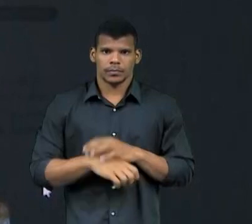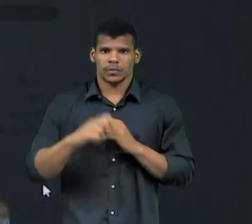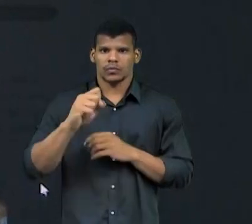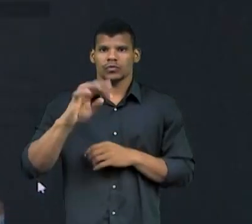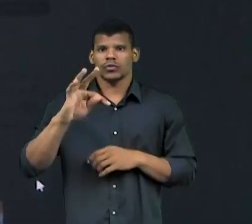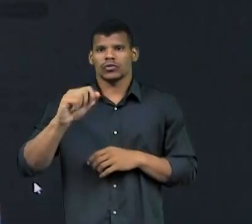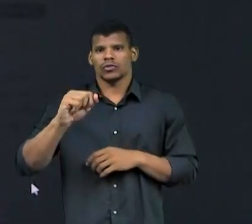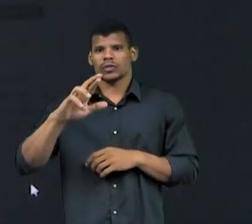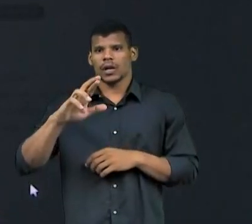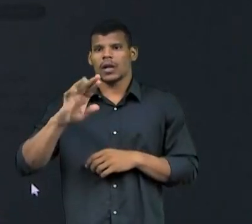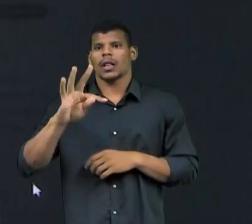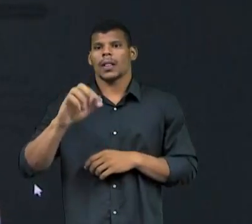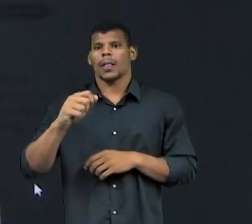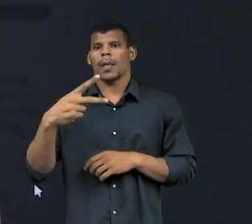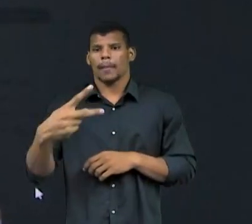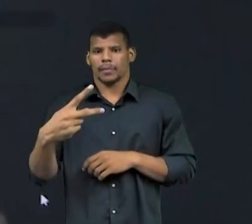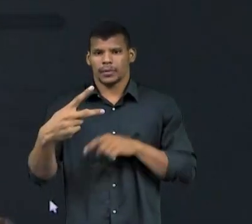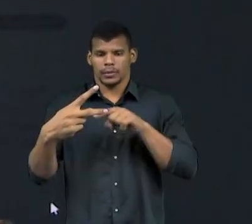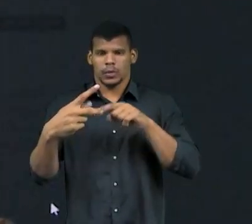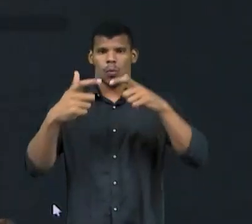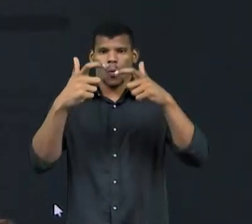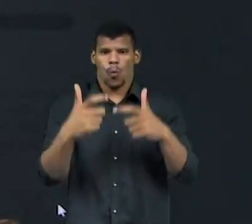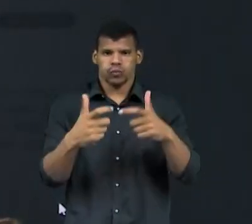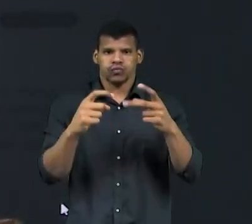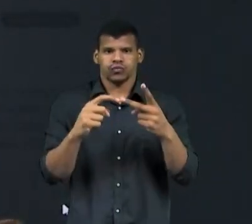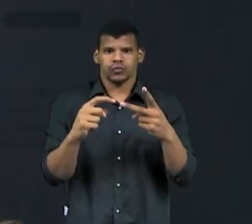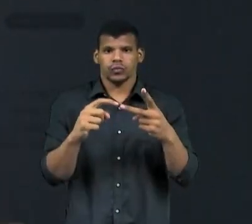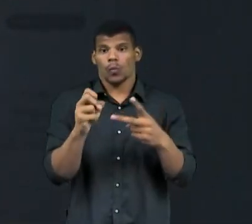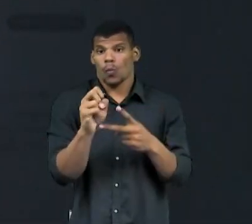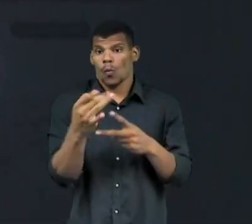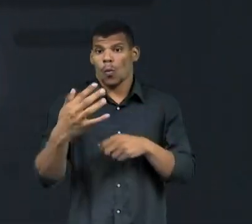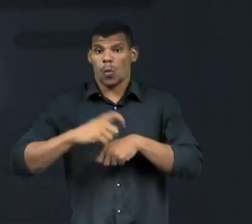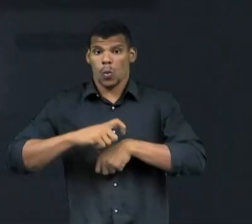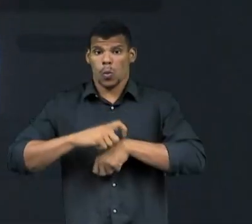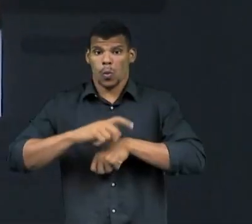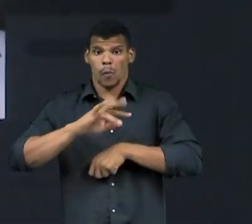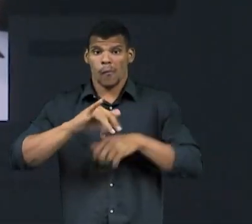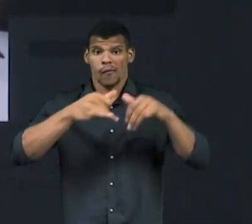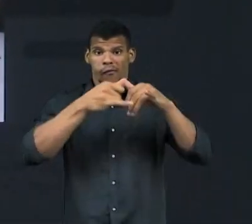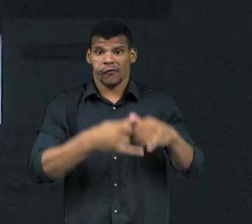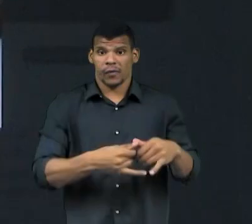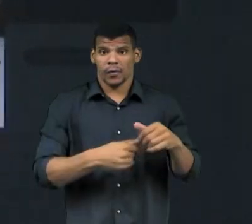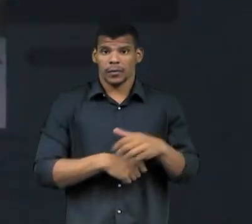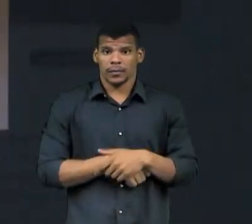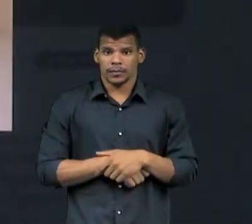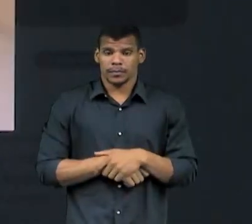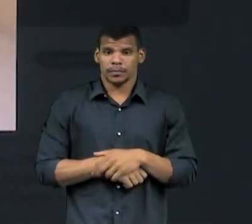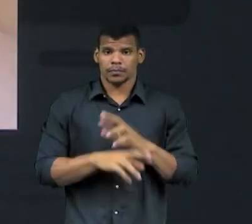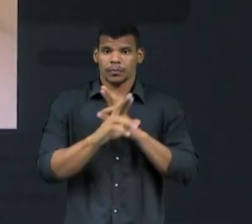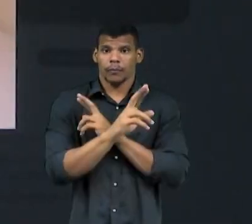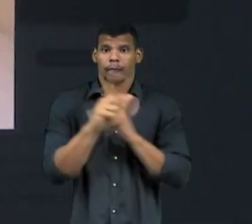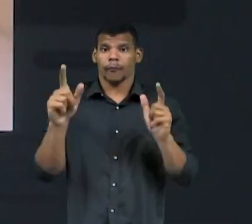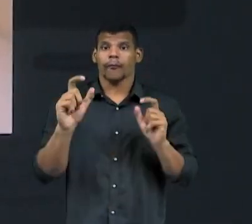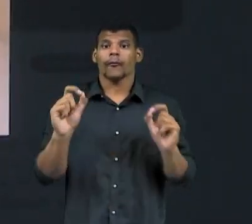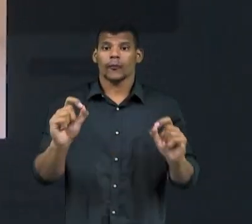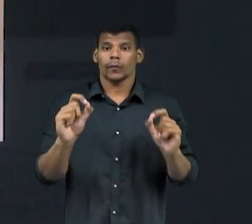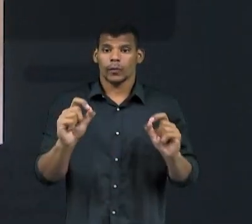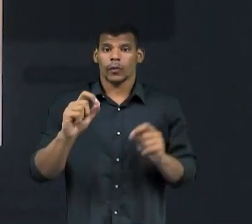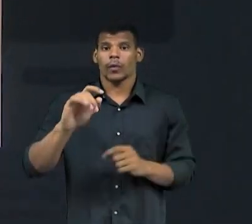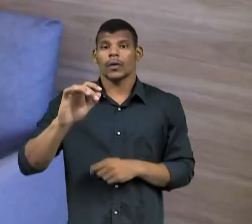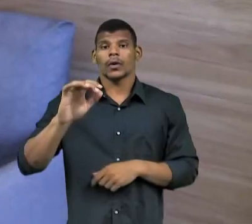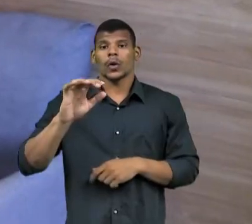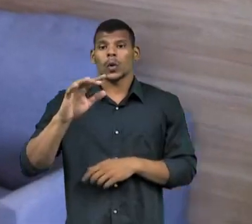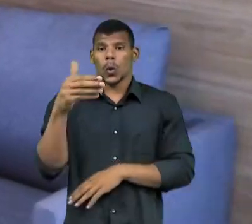a Beatriz escolhe onde, quando e por quanto tempo vai ficar. Diferente do tipo de hospedagem tradicional em hotéis